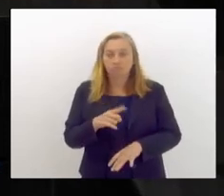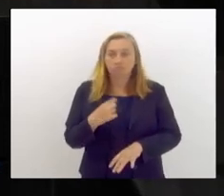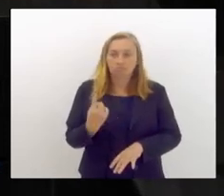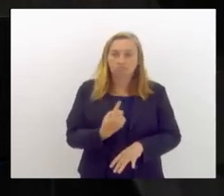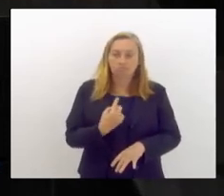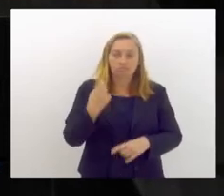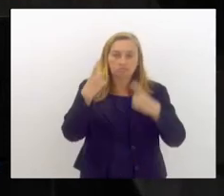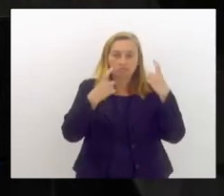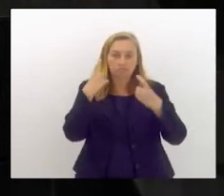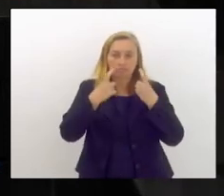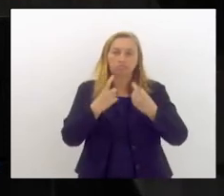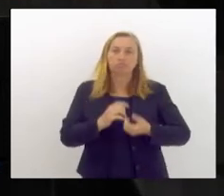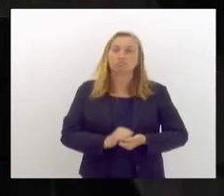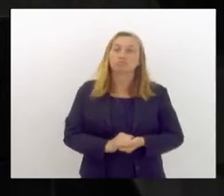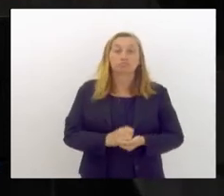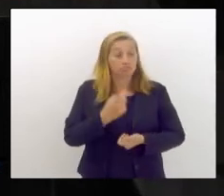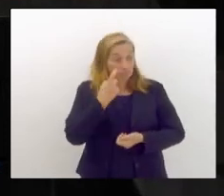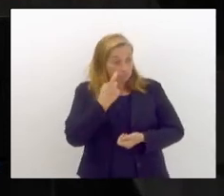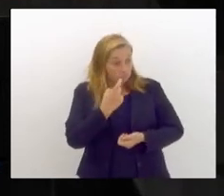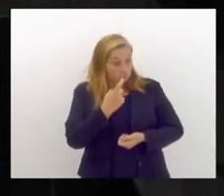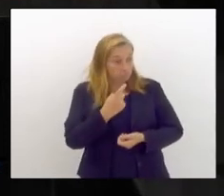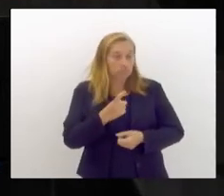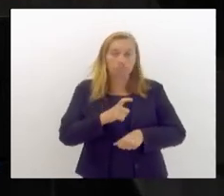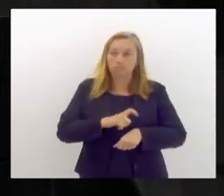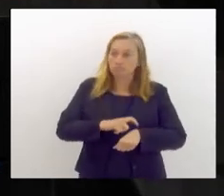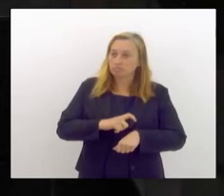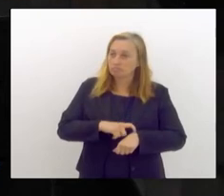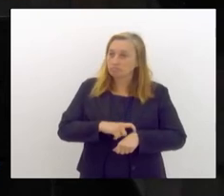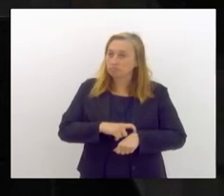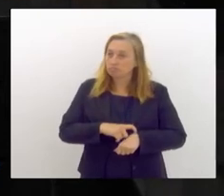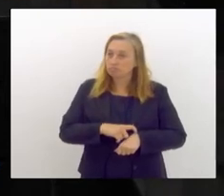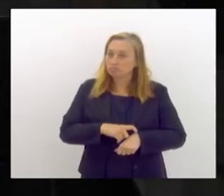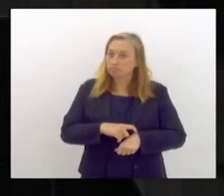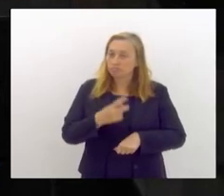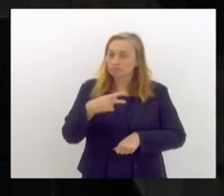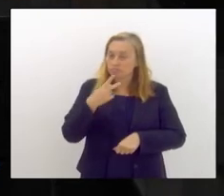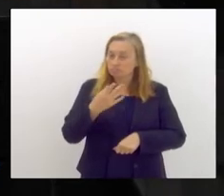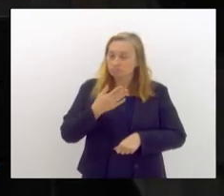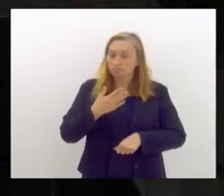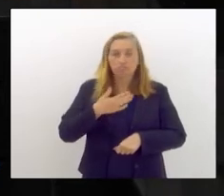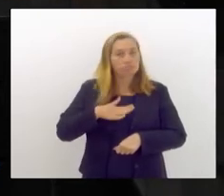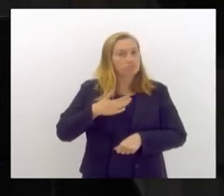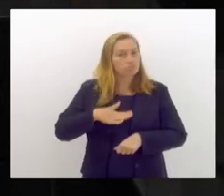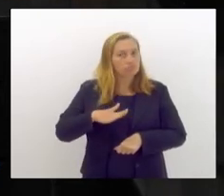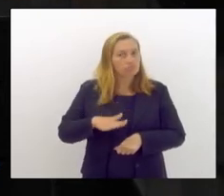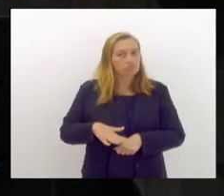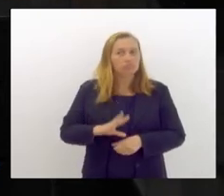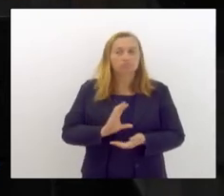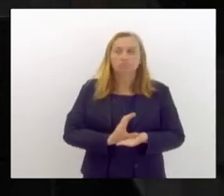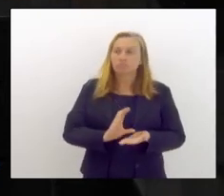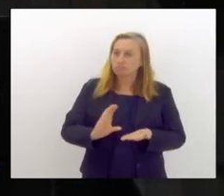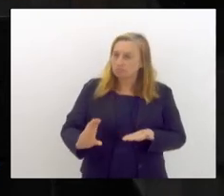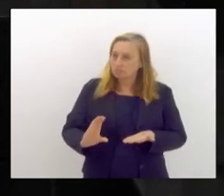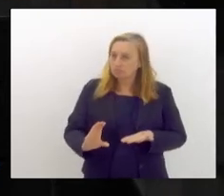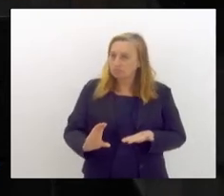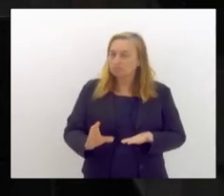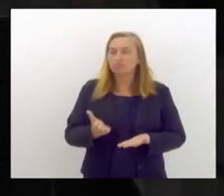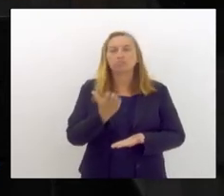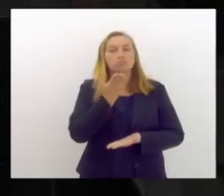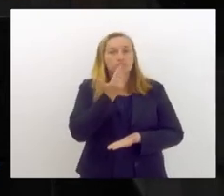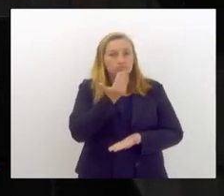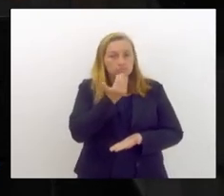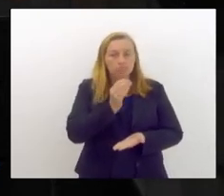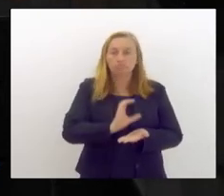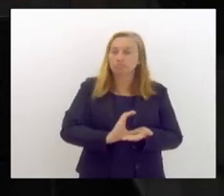maior preocupação. E olha que nesse momento eu estou me atendo aqui numa maneira muito pontual, no repasse dos recursos da merenda,